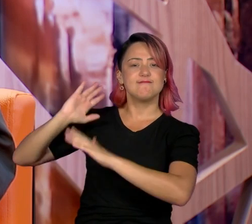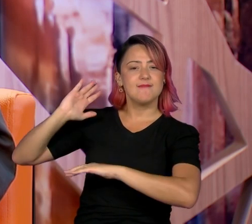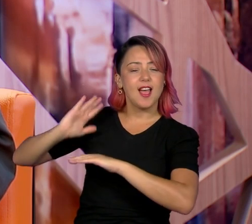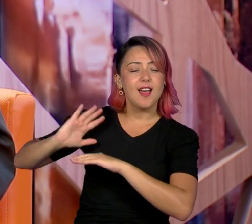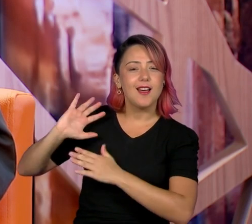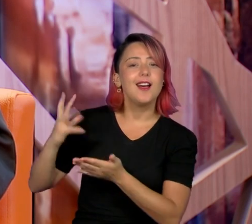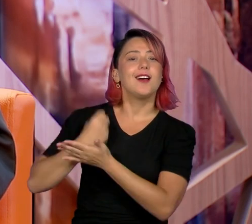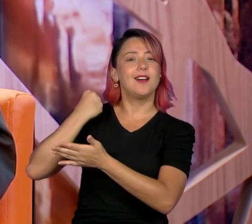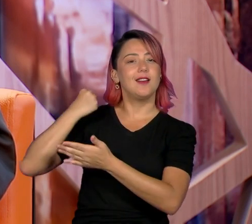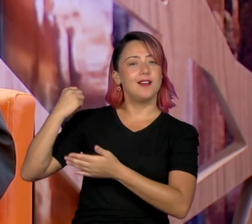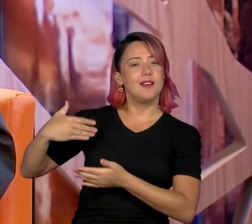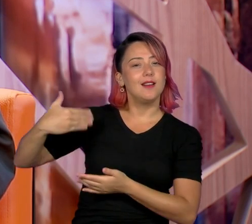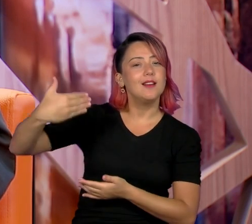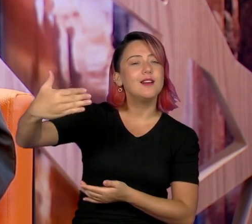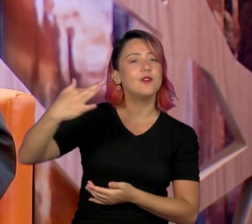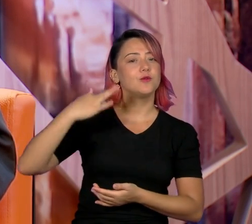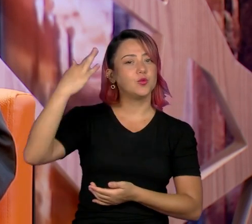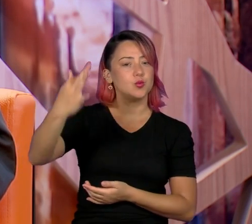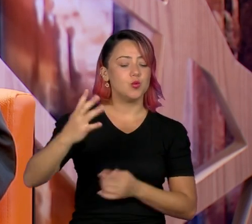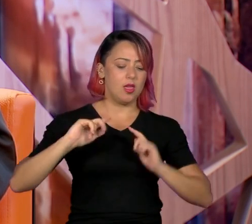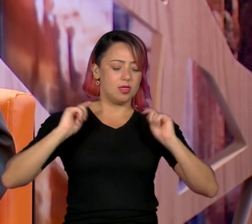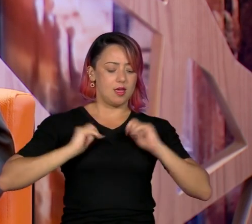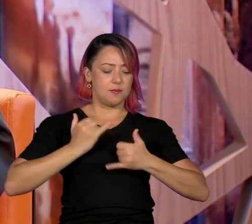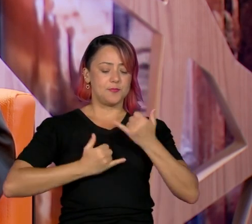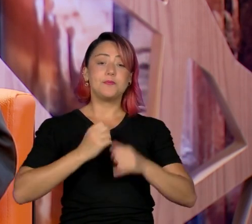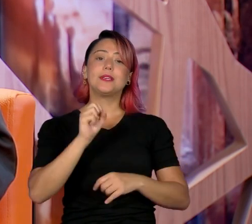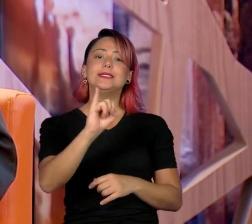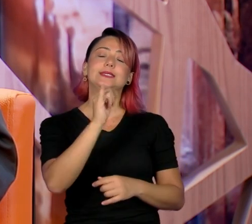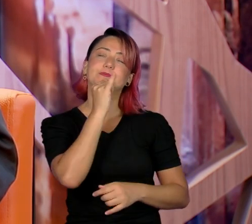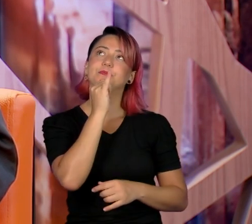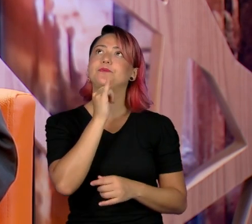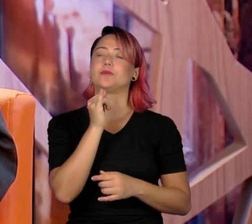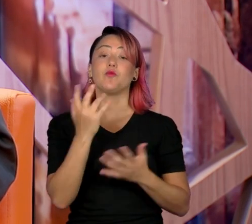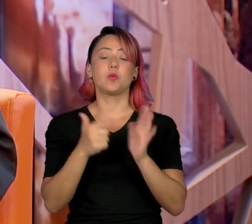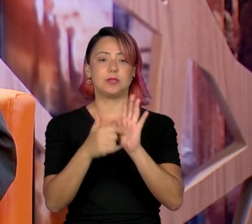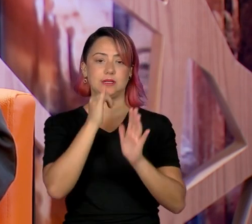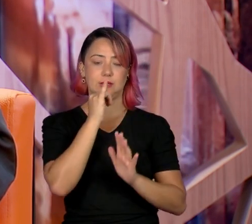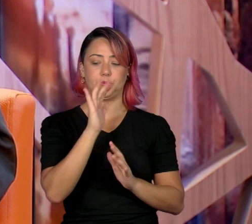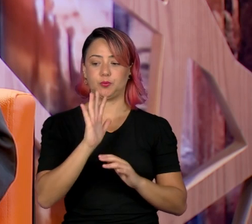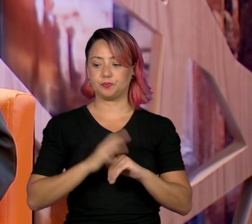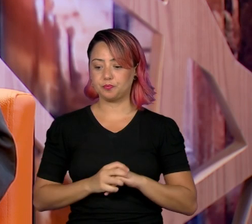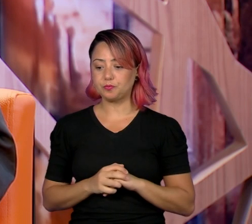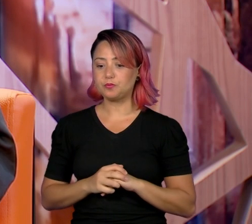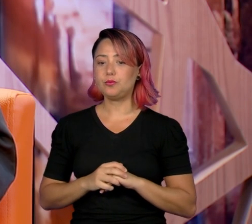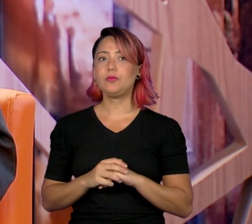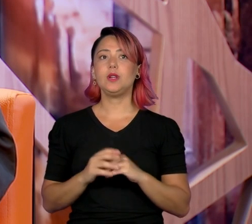precisa responder a todo momento a uma determinada... Um exemplo.